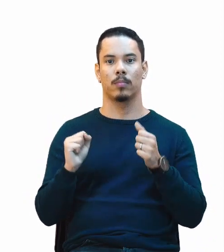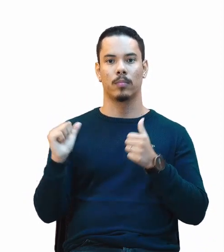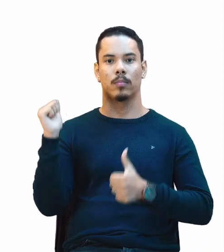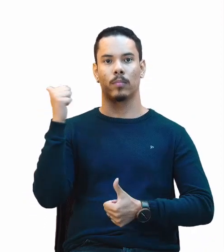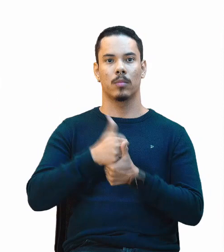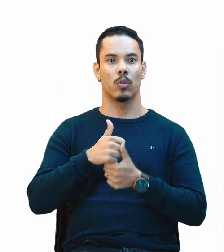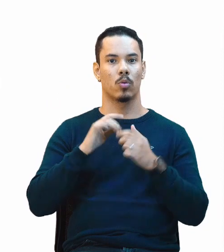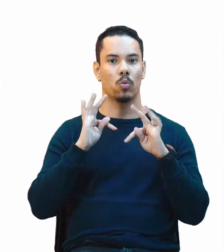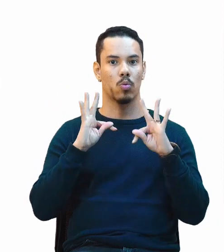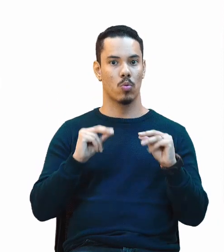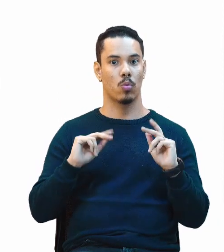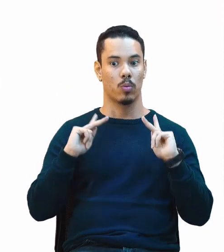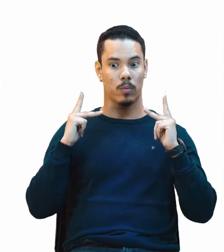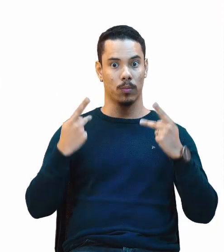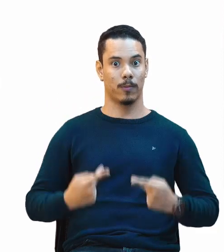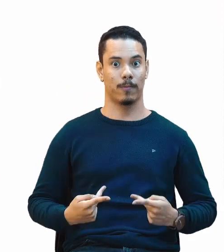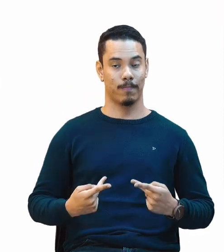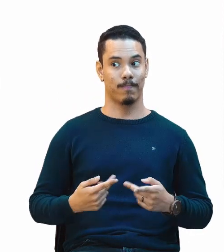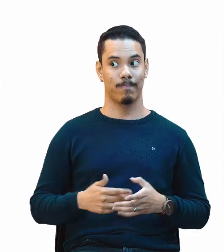seres humanos?